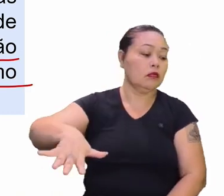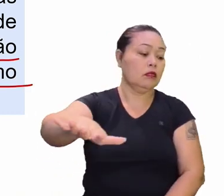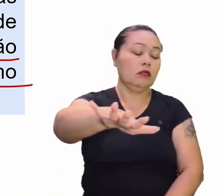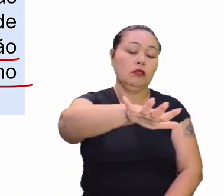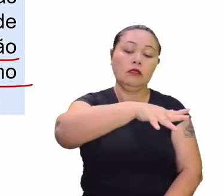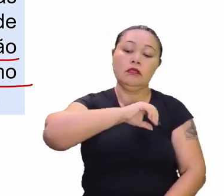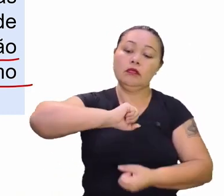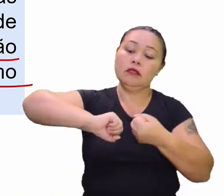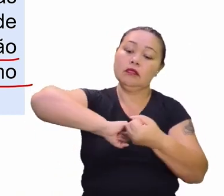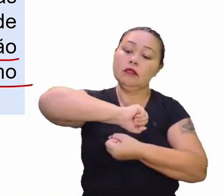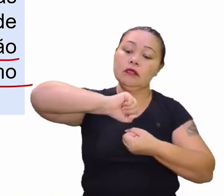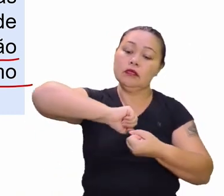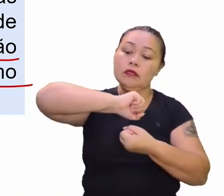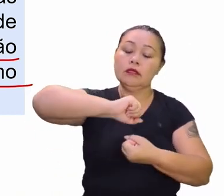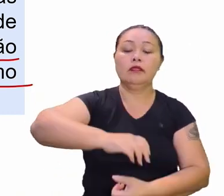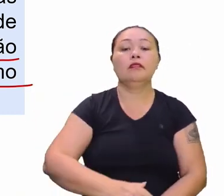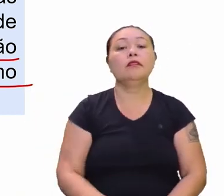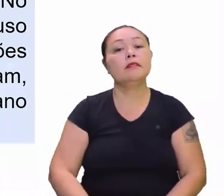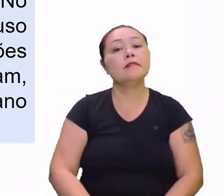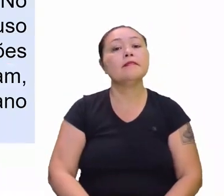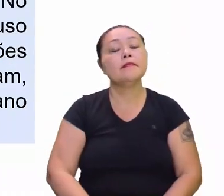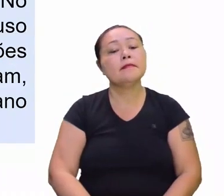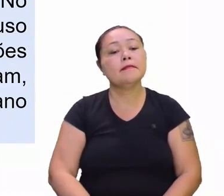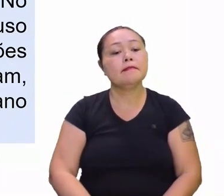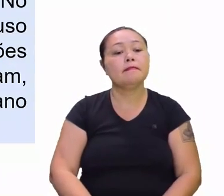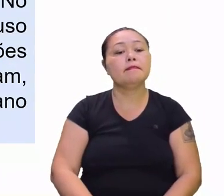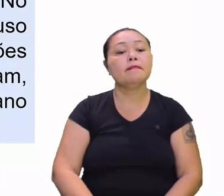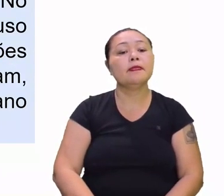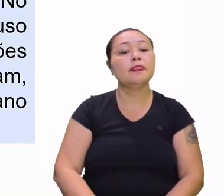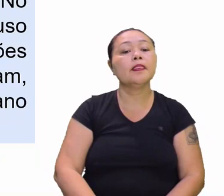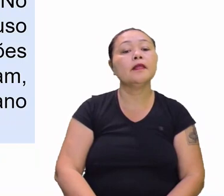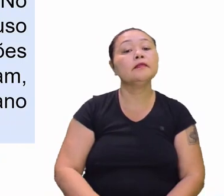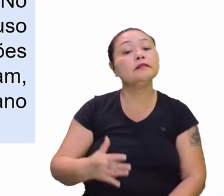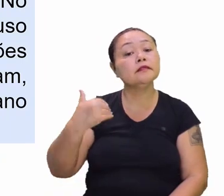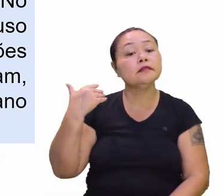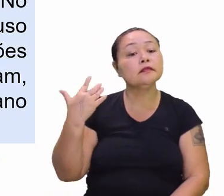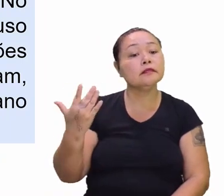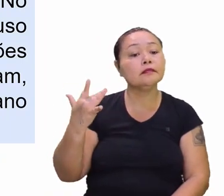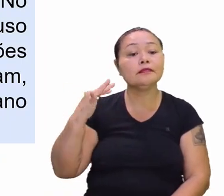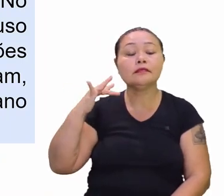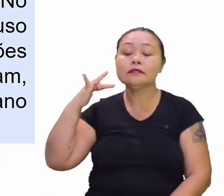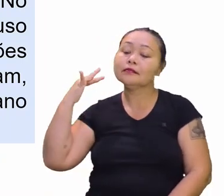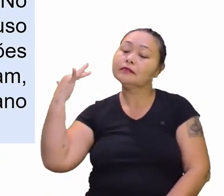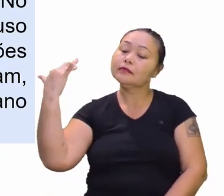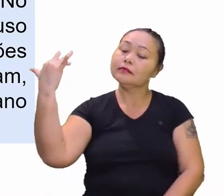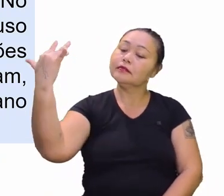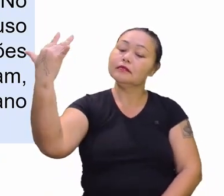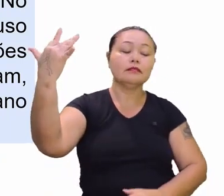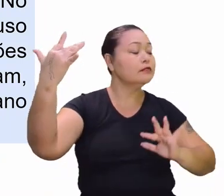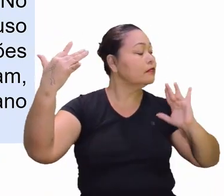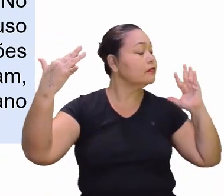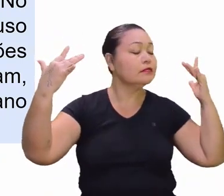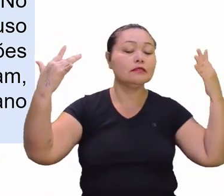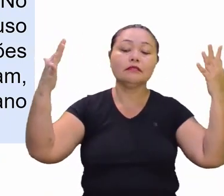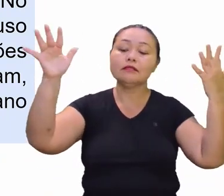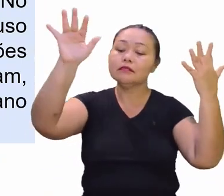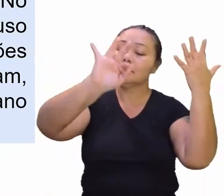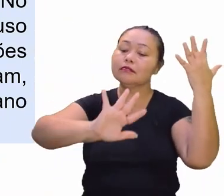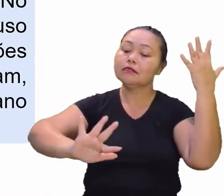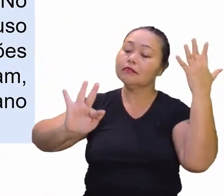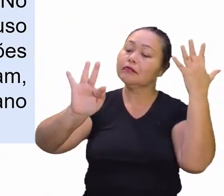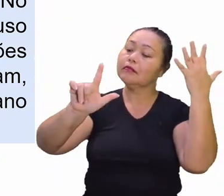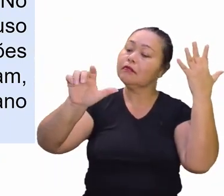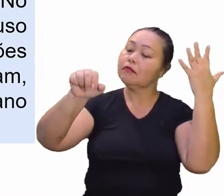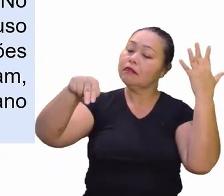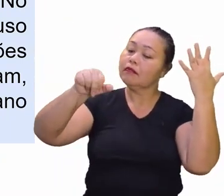áreas sustentáveis. Beleza. E aí, floresta nacional, a Flona, né? É